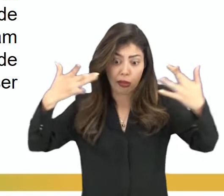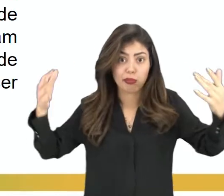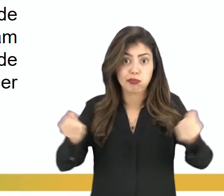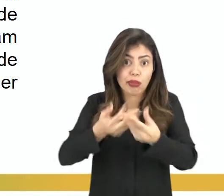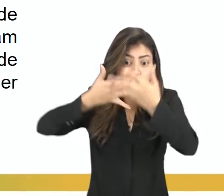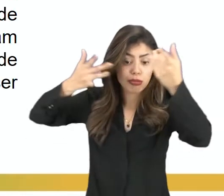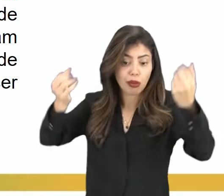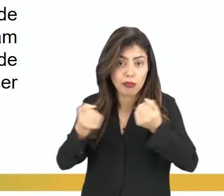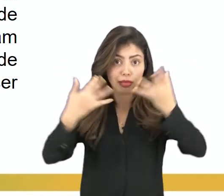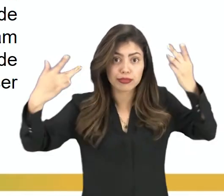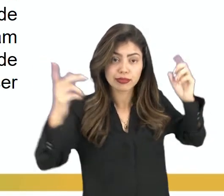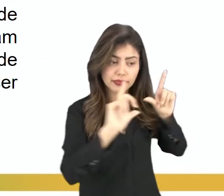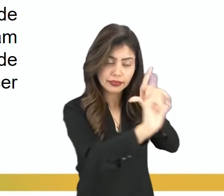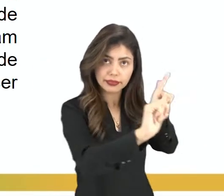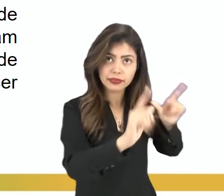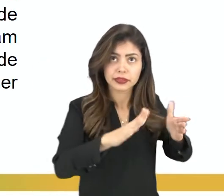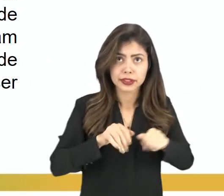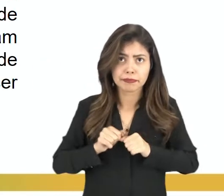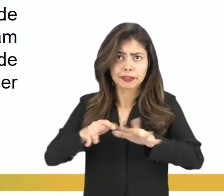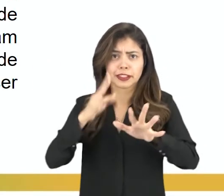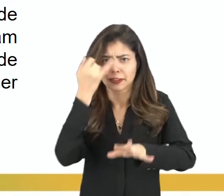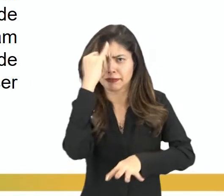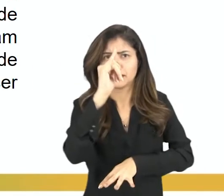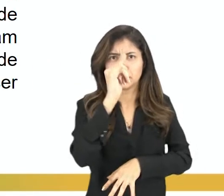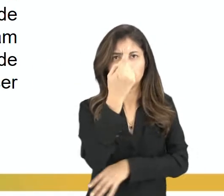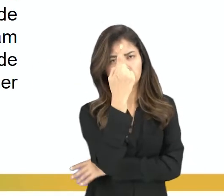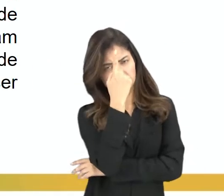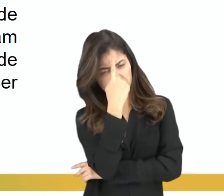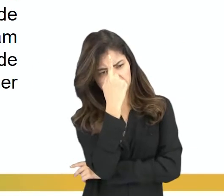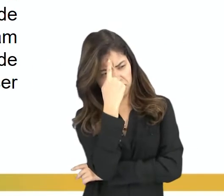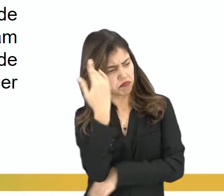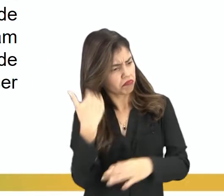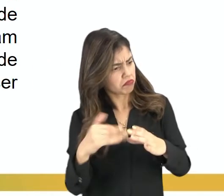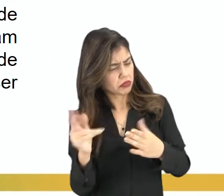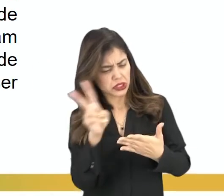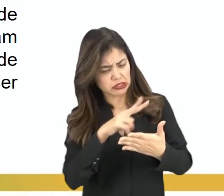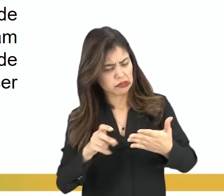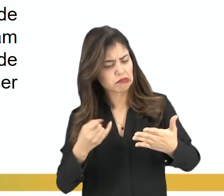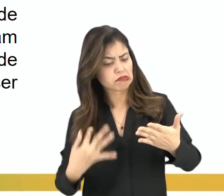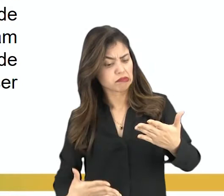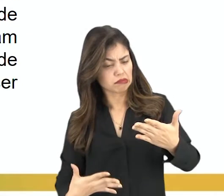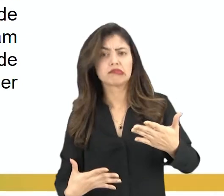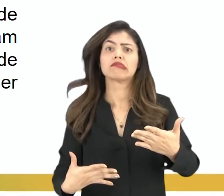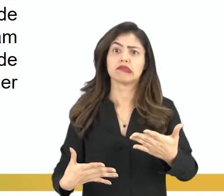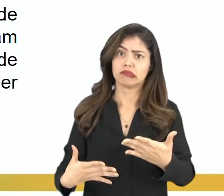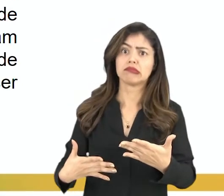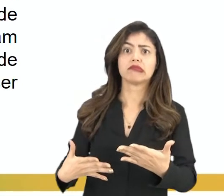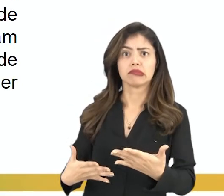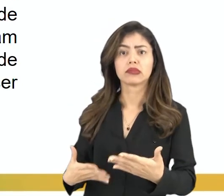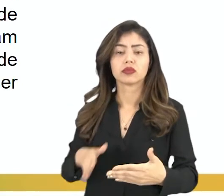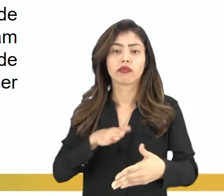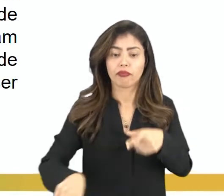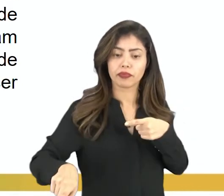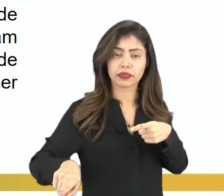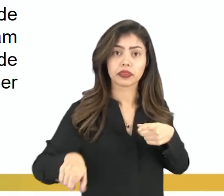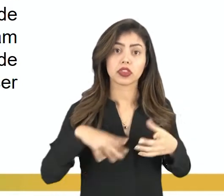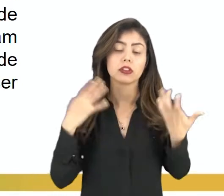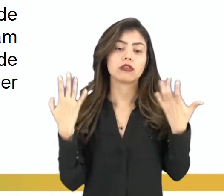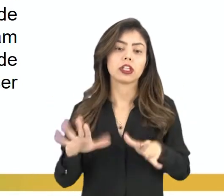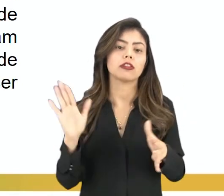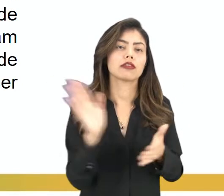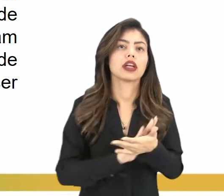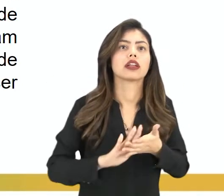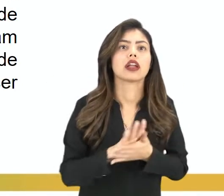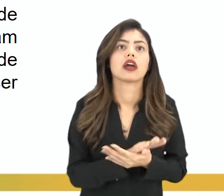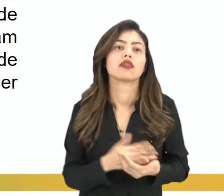nas telas de Pollock afastam qualquer ideia de mensagem a ser decifrada. Olha o que é que ele está rompendo. Eu não